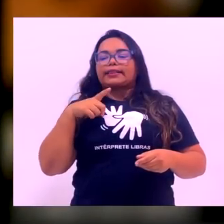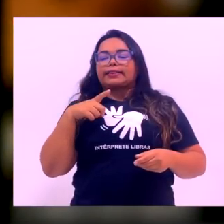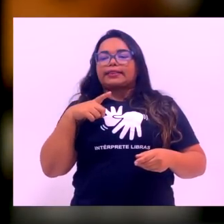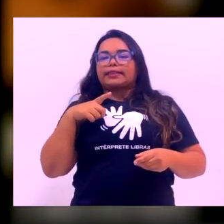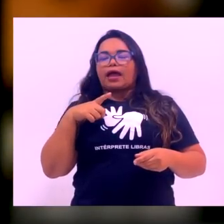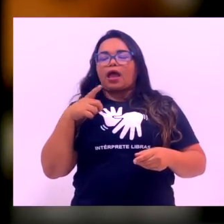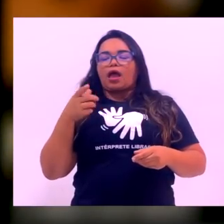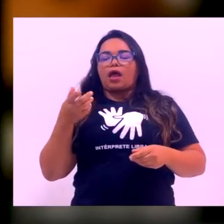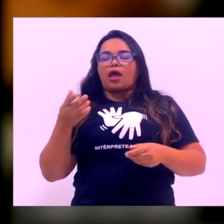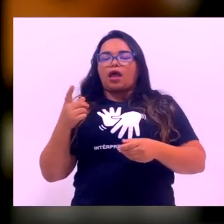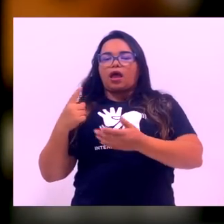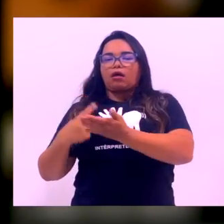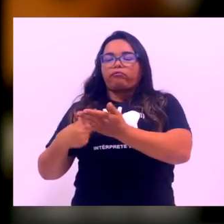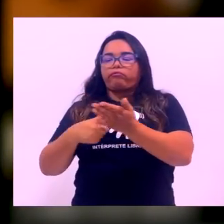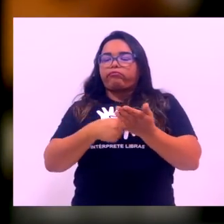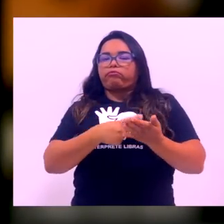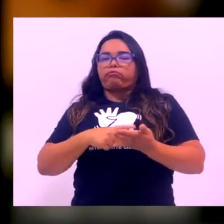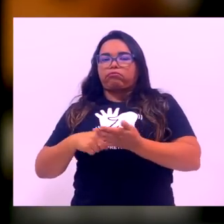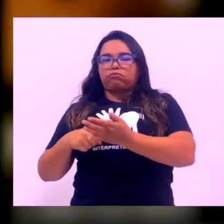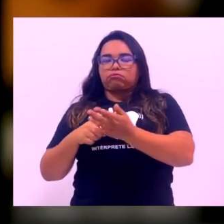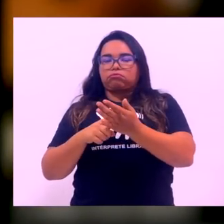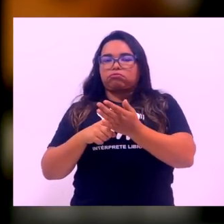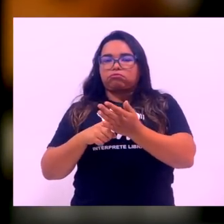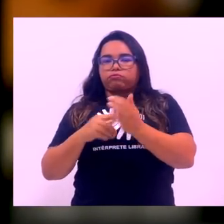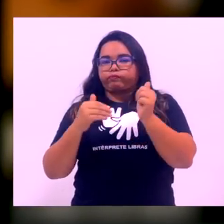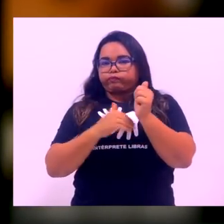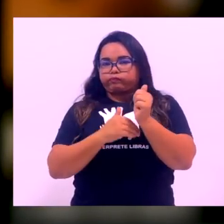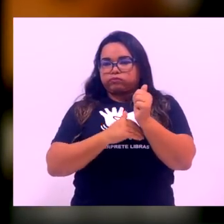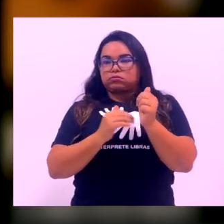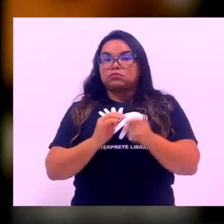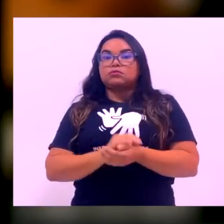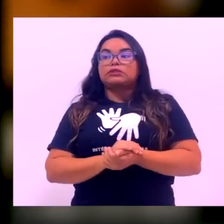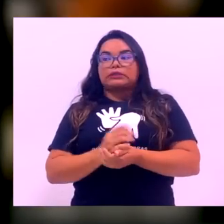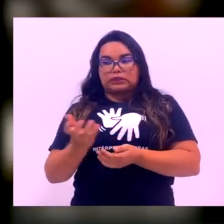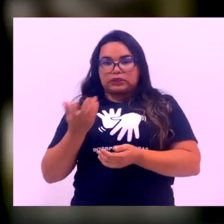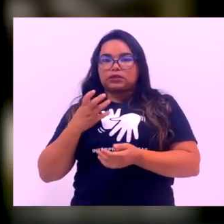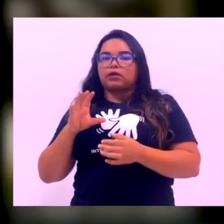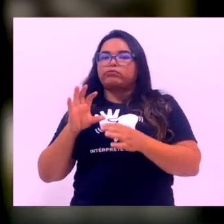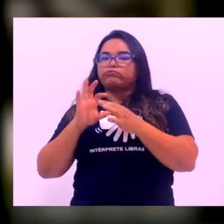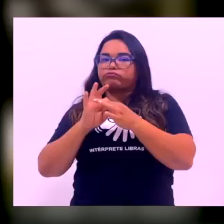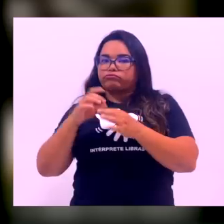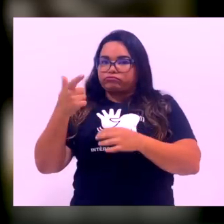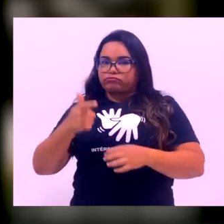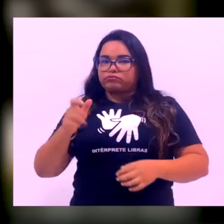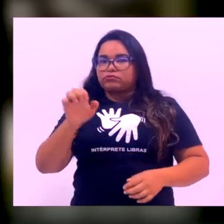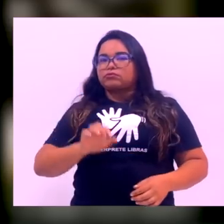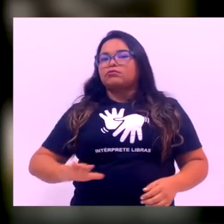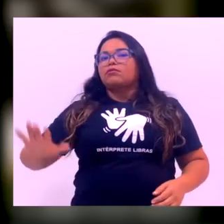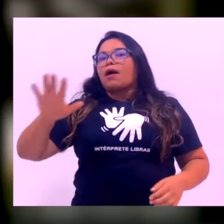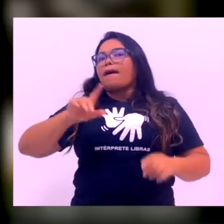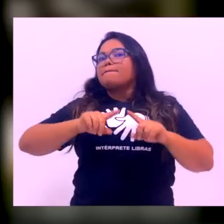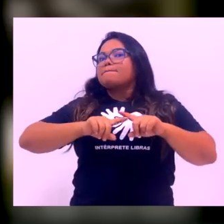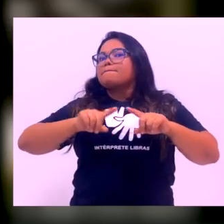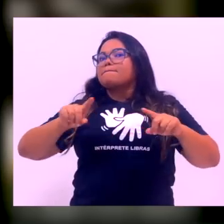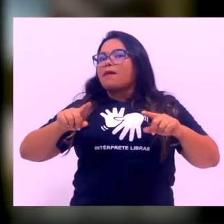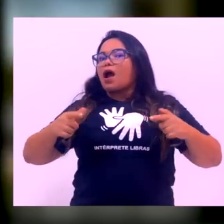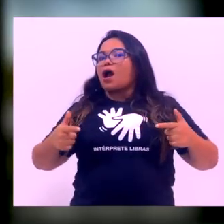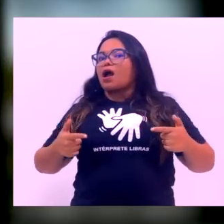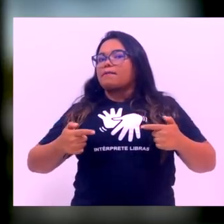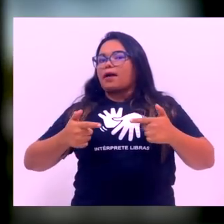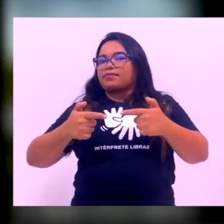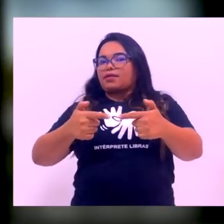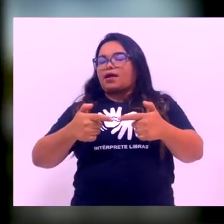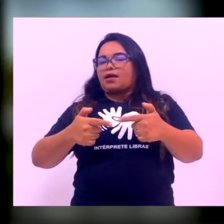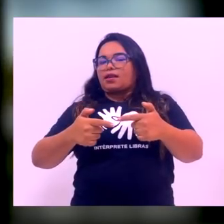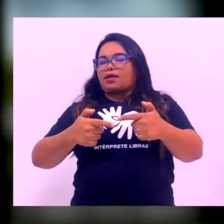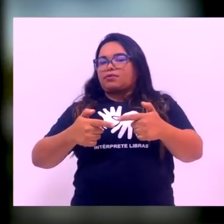conexões internas. E ele queria reunificar a Europa. E na Batalha de Waterloo, bem, ele encontrou a